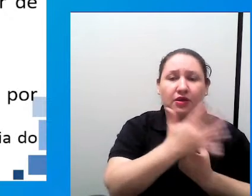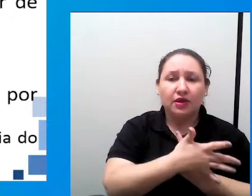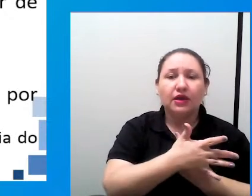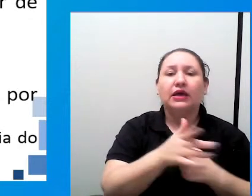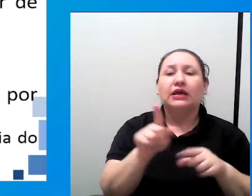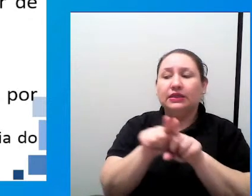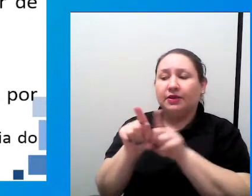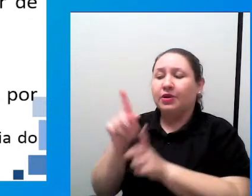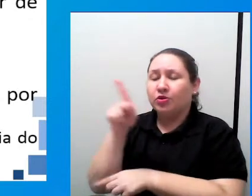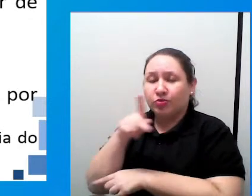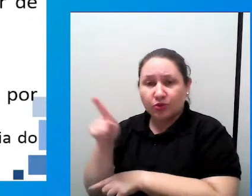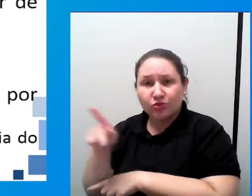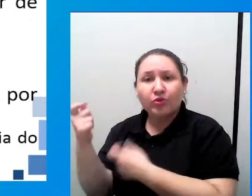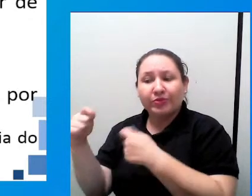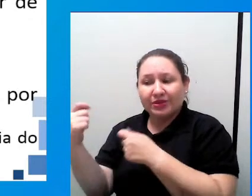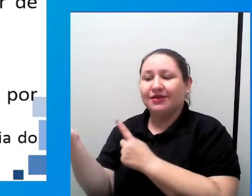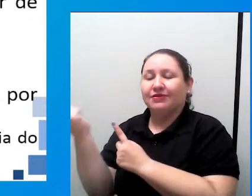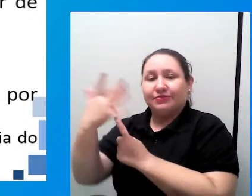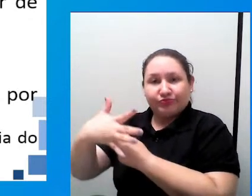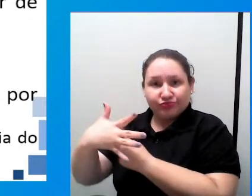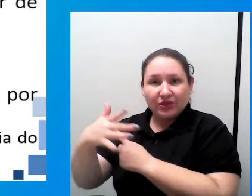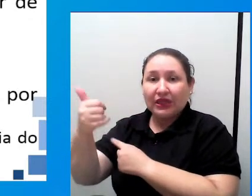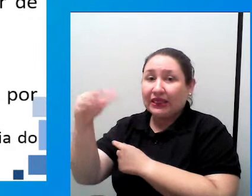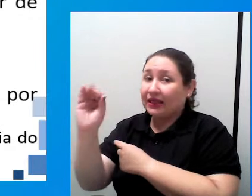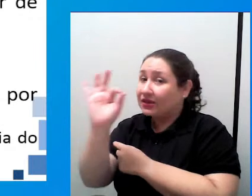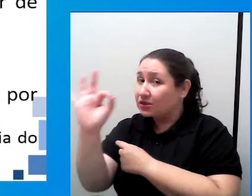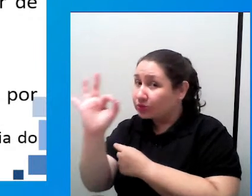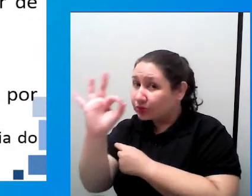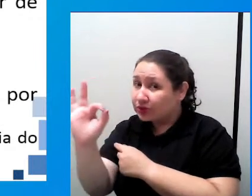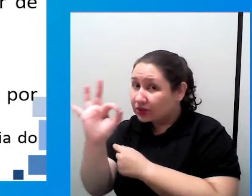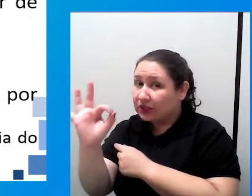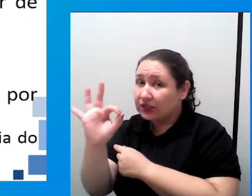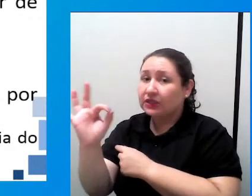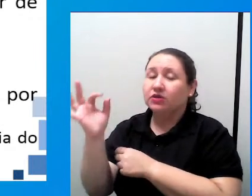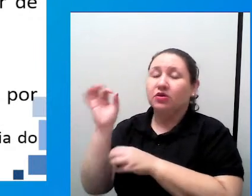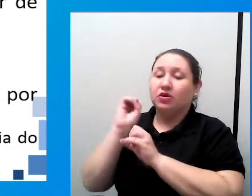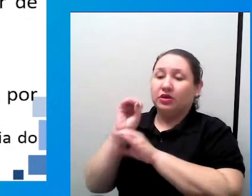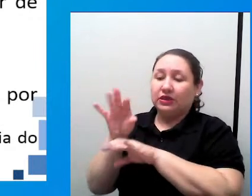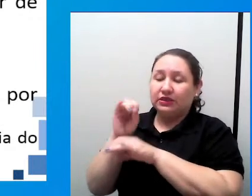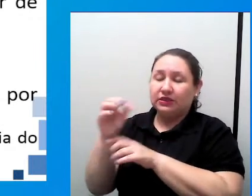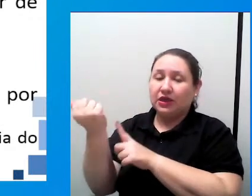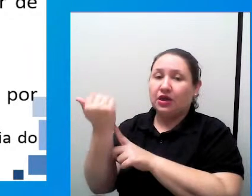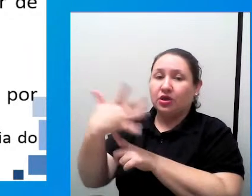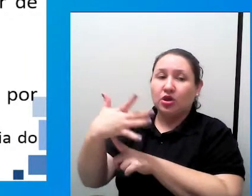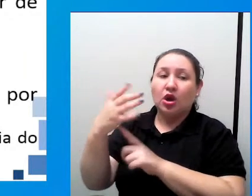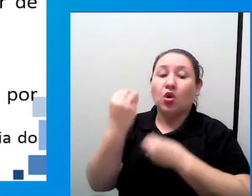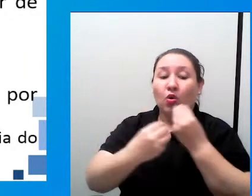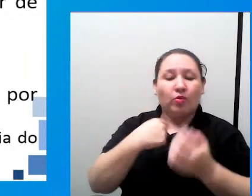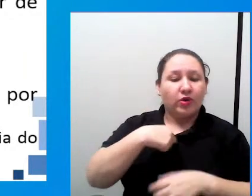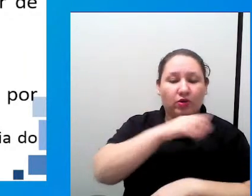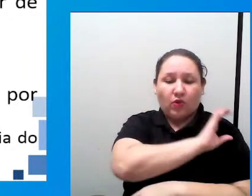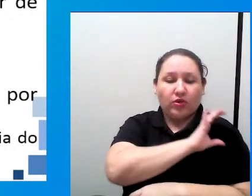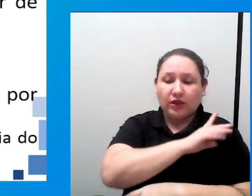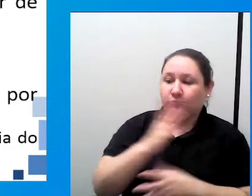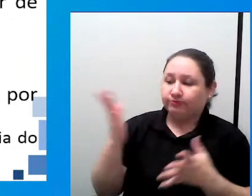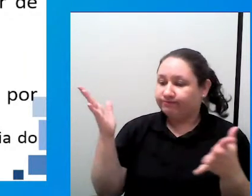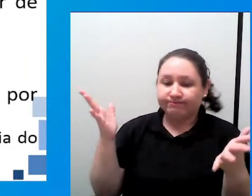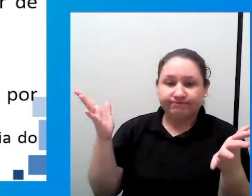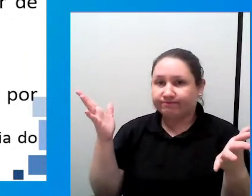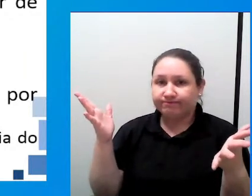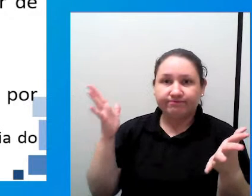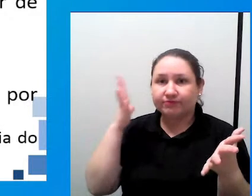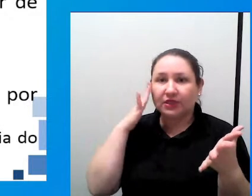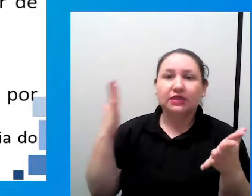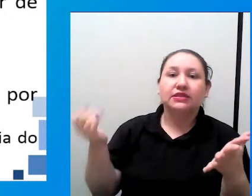precisavam participar, né, cumprir 10% da sua carga horária como extensão, como é que a gente, da coordenação, poderia controlar isso? Então, não é simplesmente